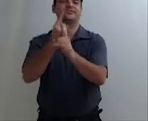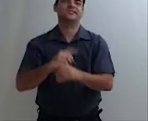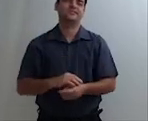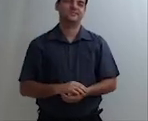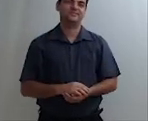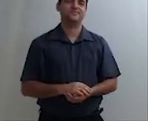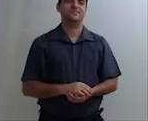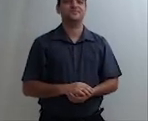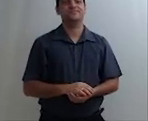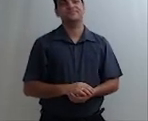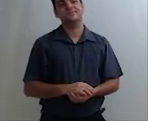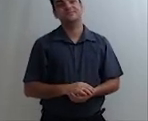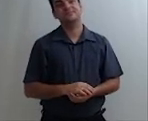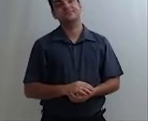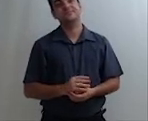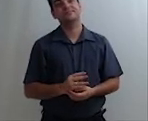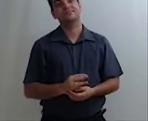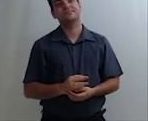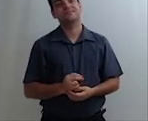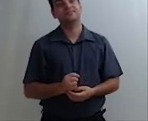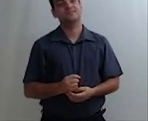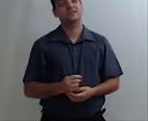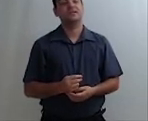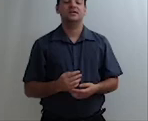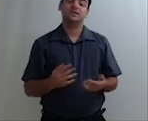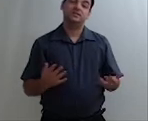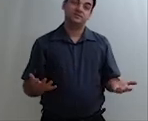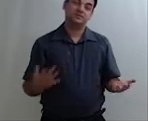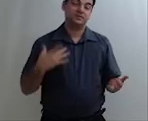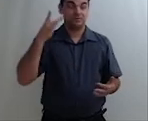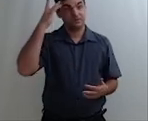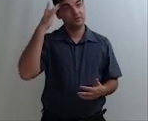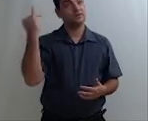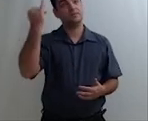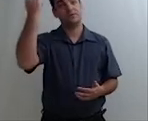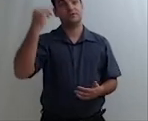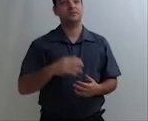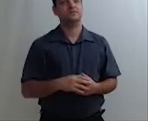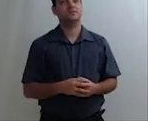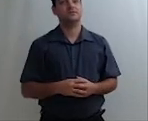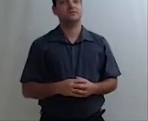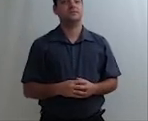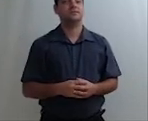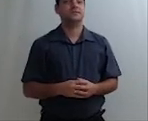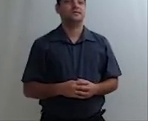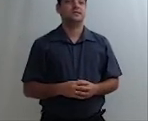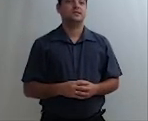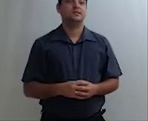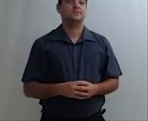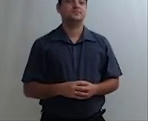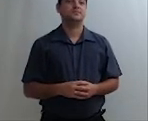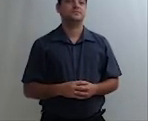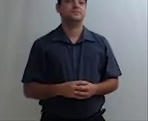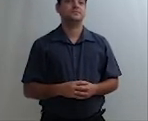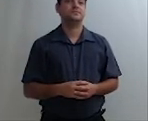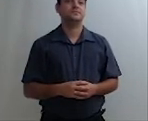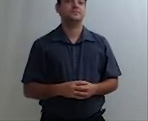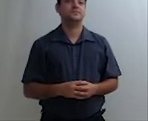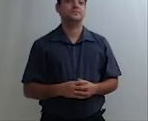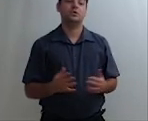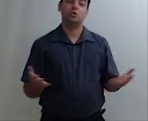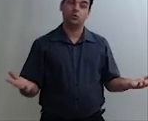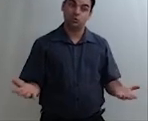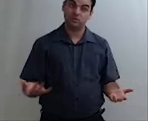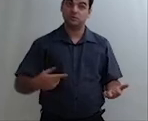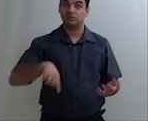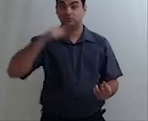certeza absoluta não há quer dizer costumo ponderar que o nosso objetivo